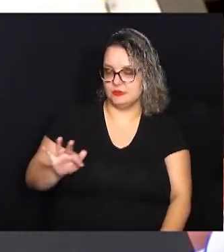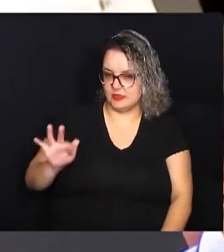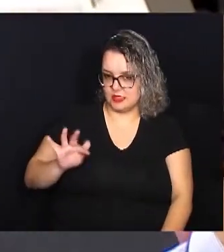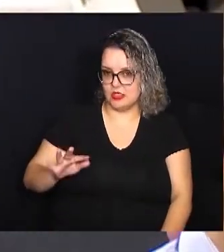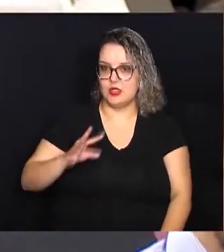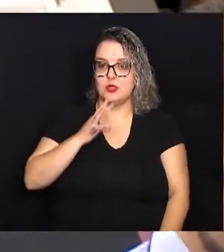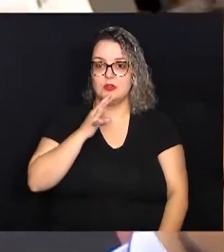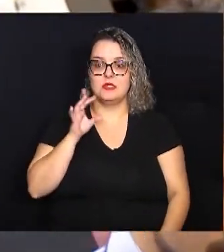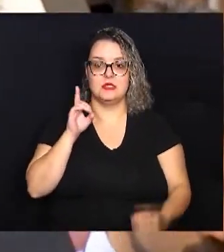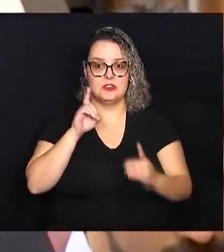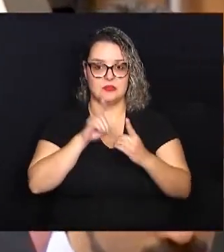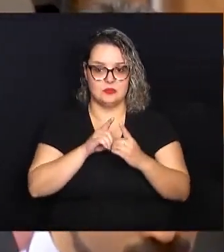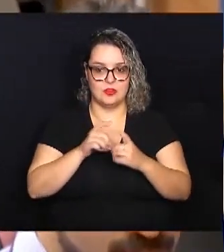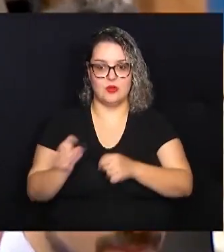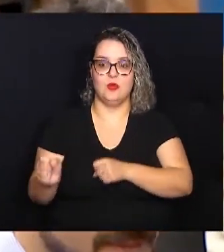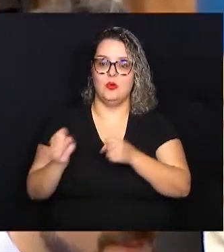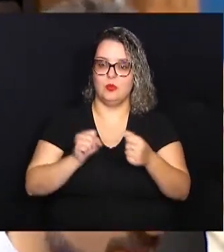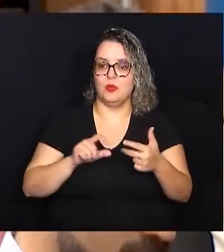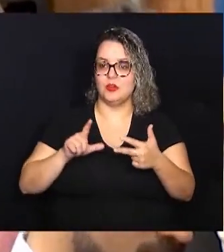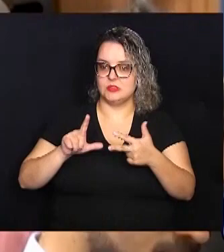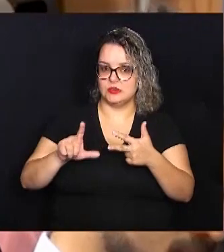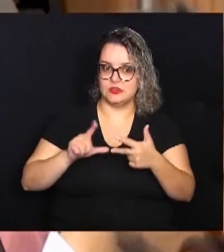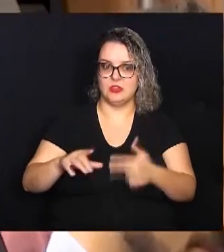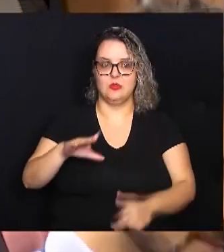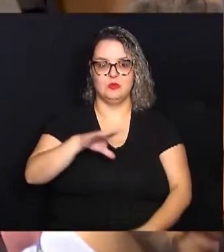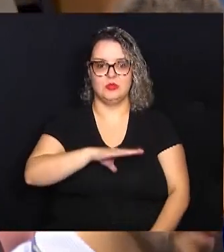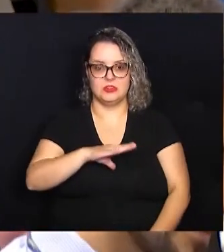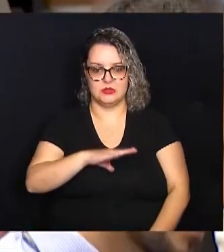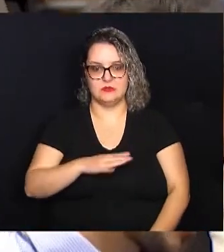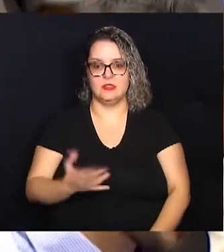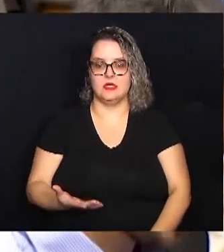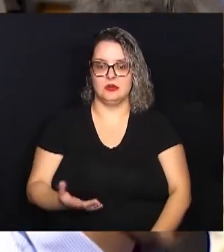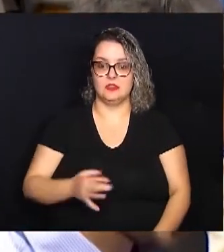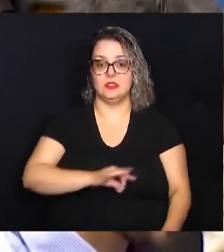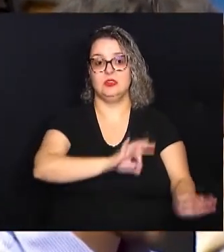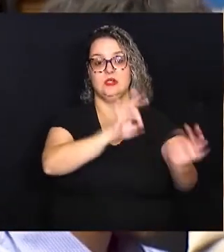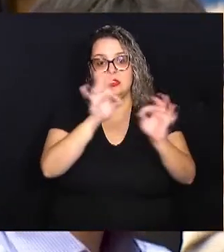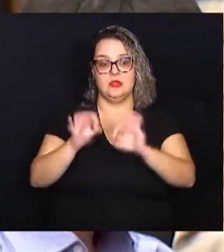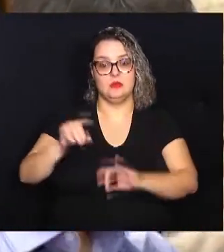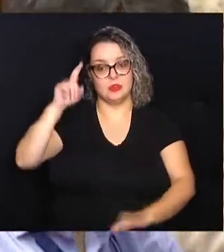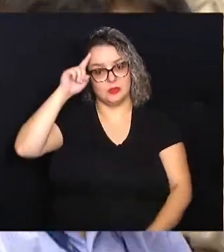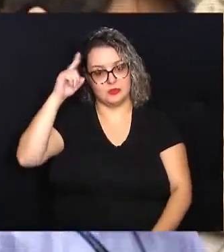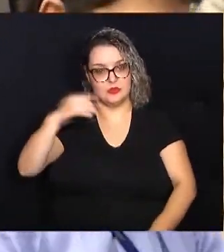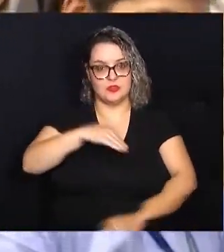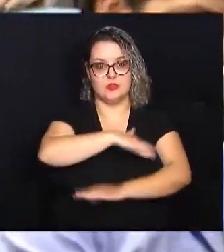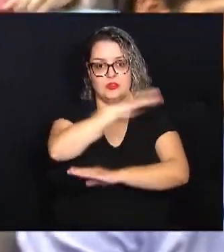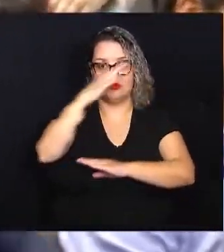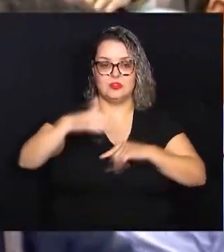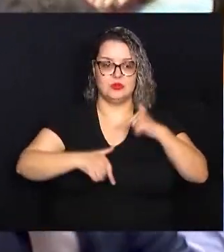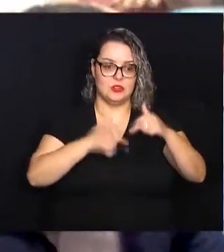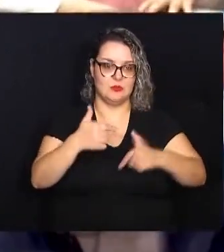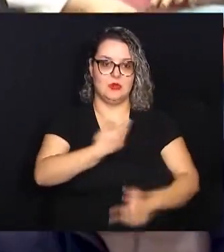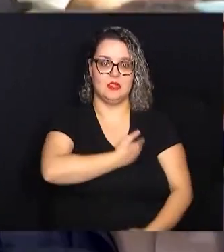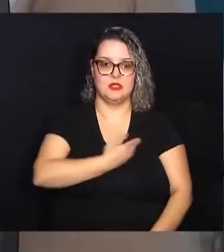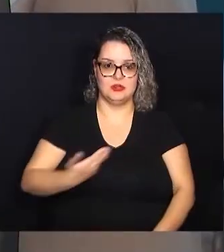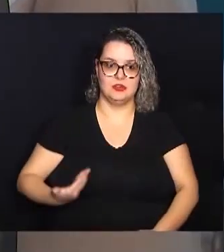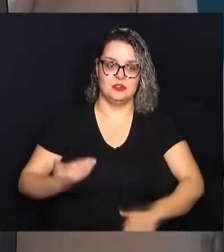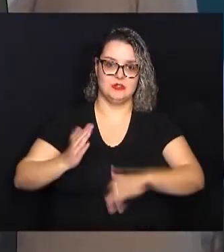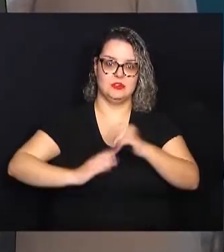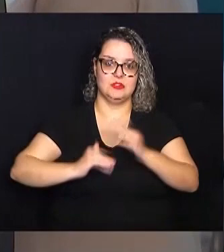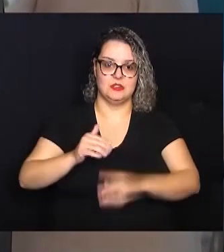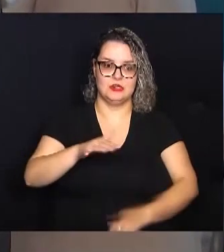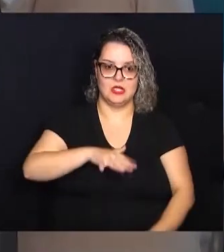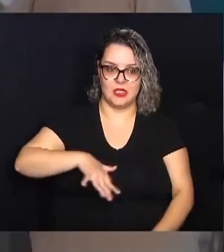de perto o poder legislativo municipal e acompanhar um dia de trabalho de um servidor da área de seu curso.